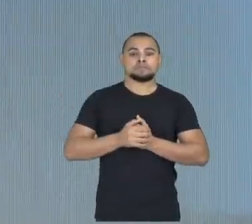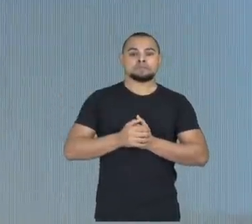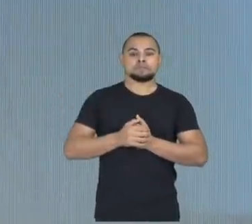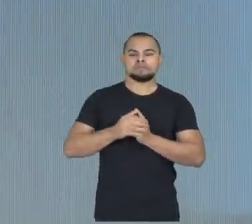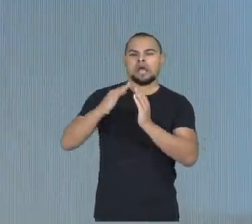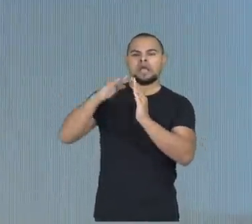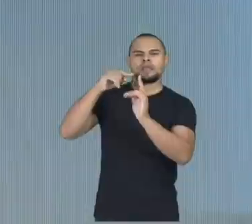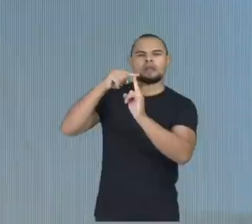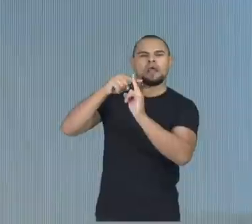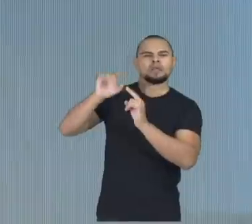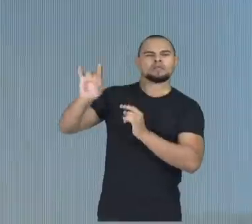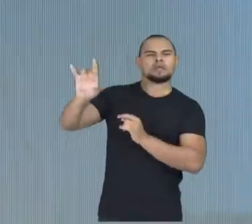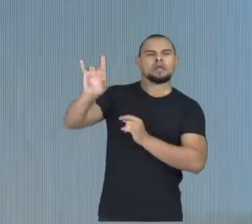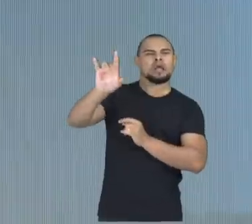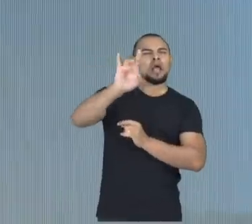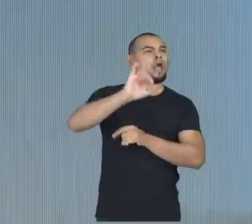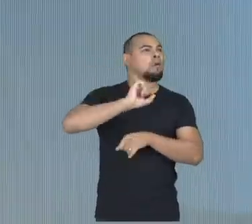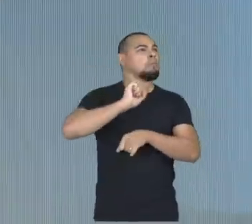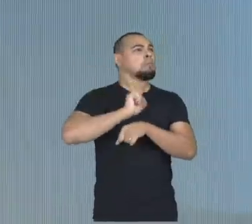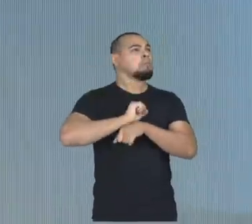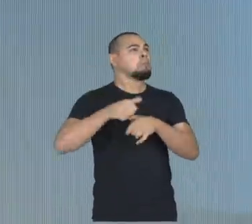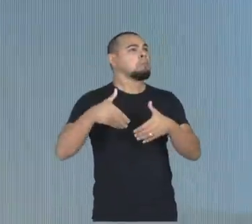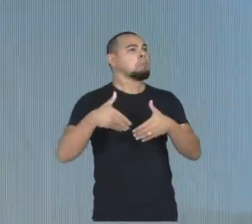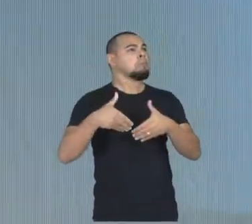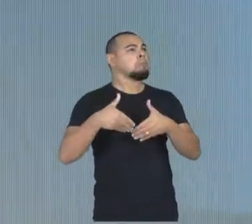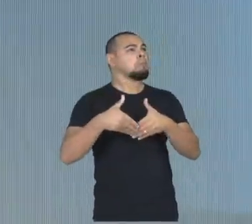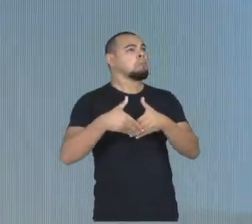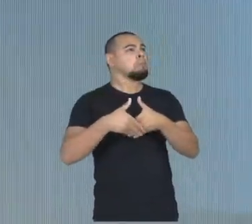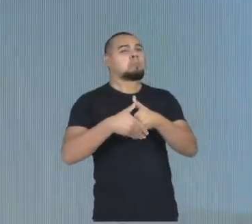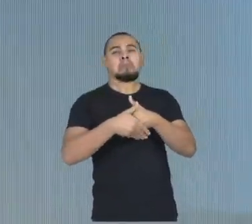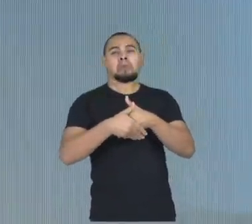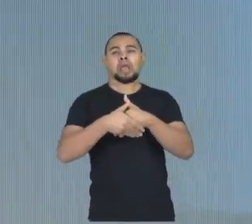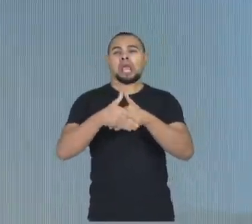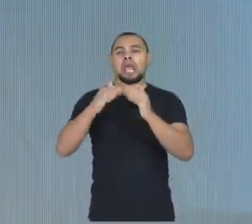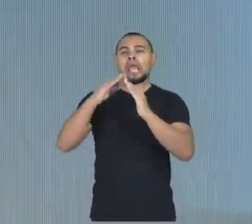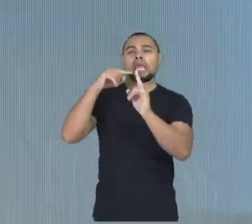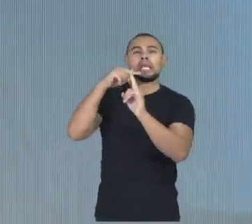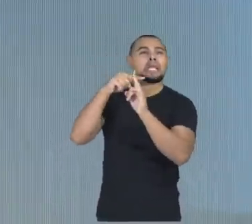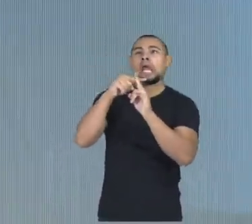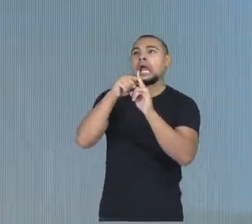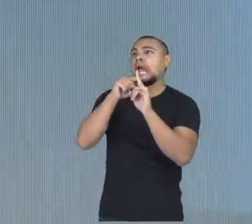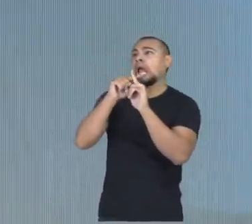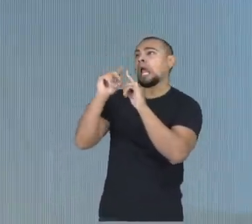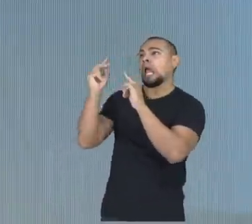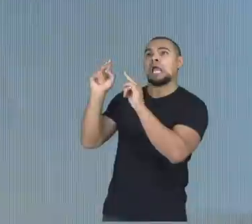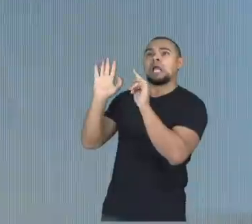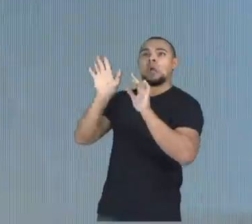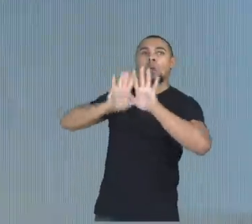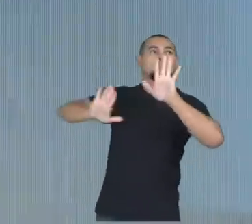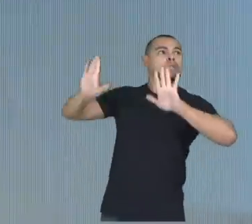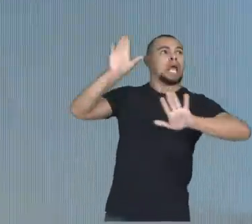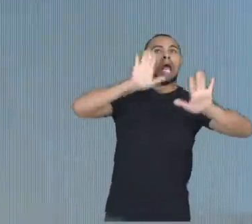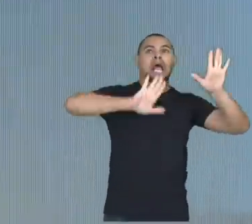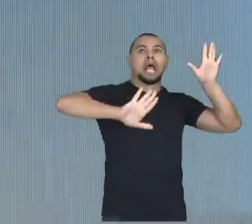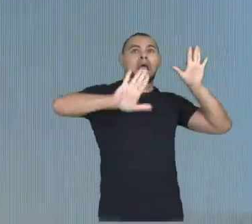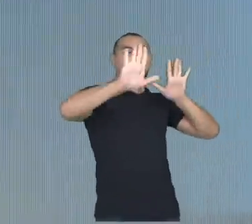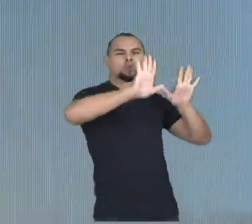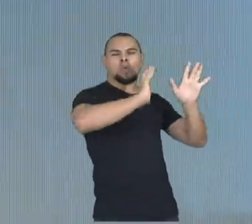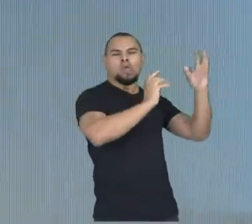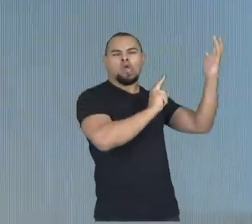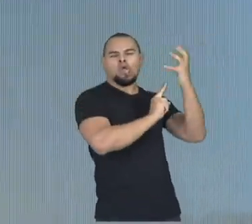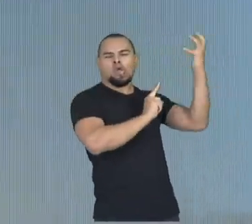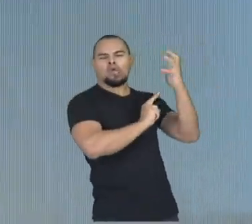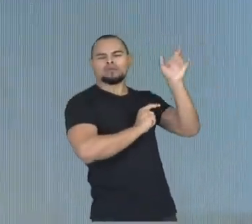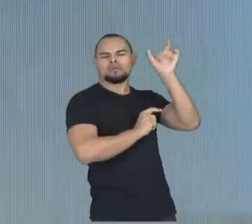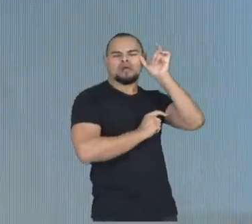cultural, passiva, que entra dentro do templo para se proteger das armas do cão.